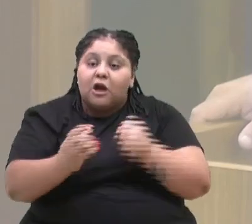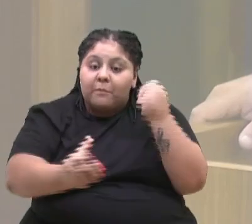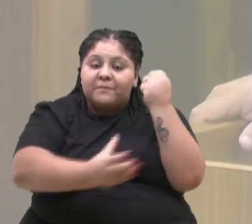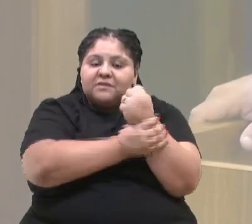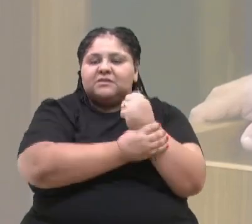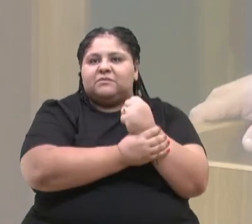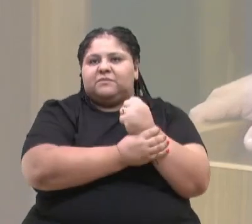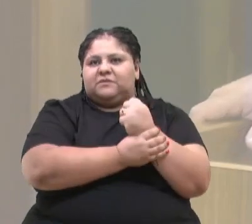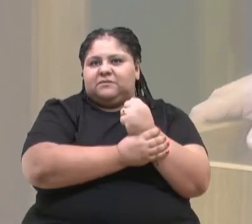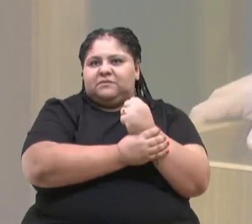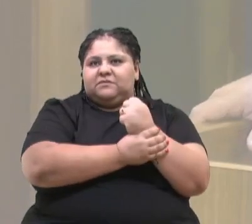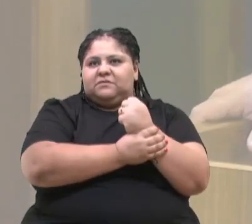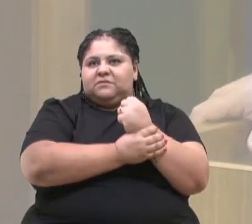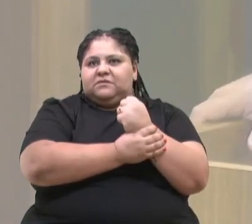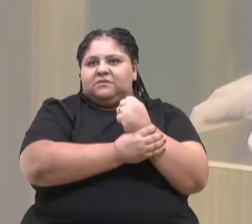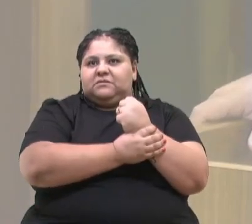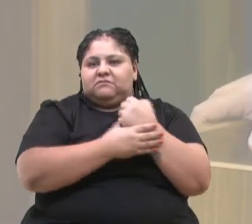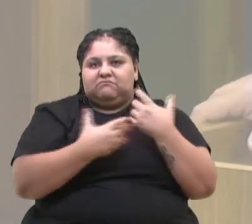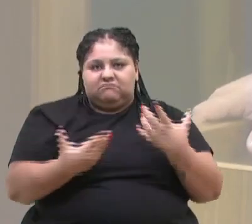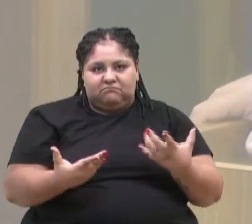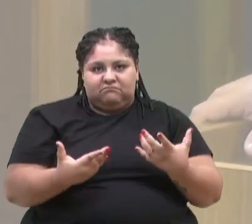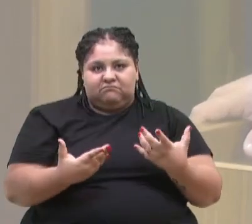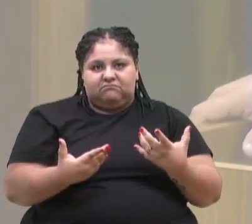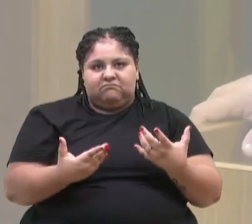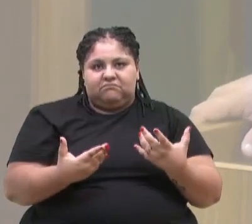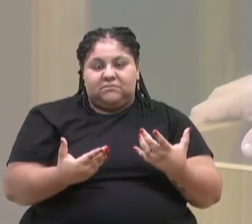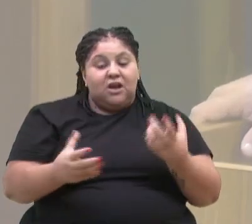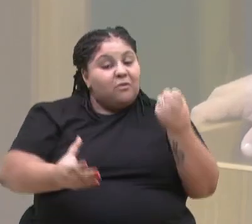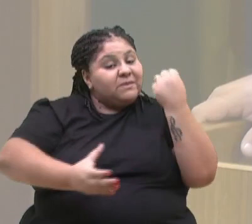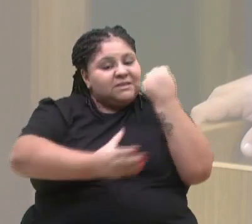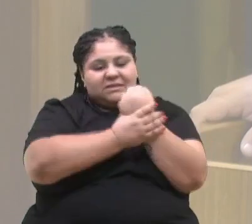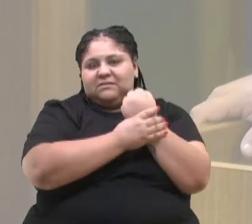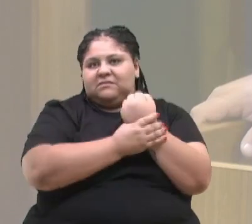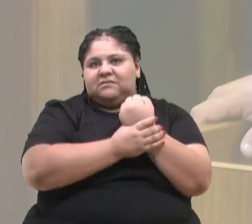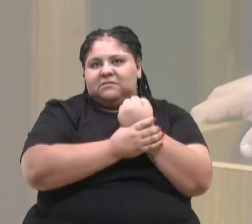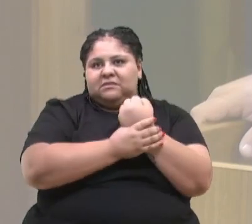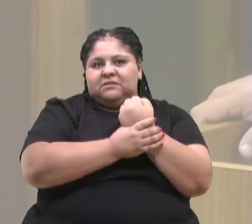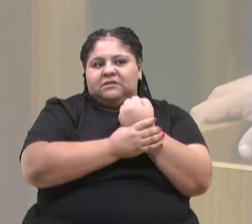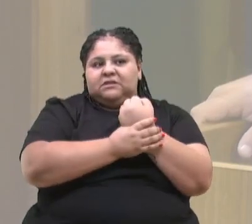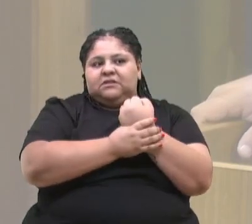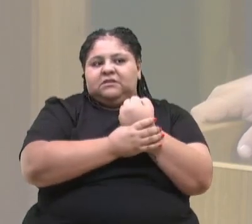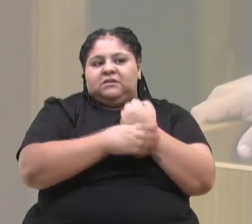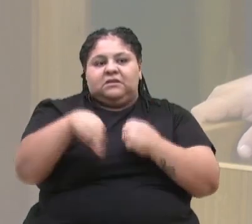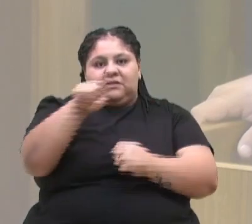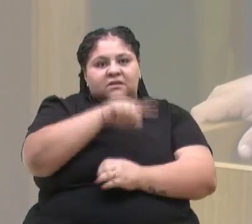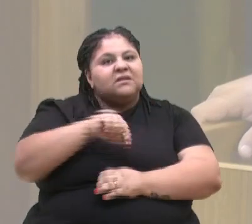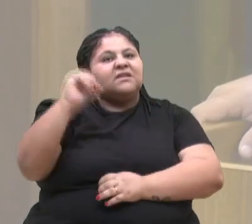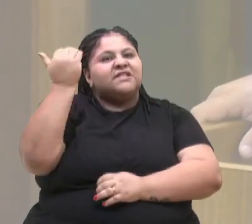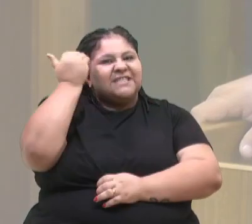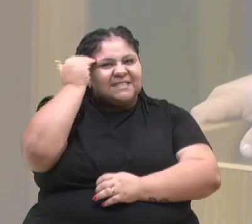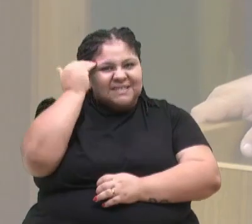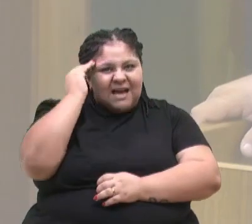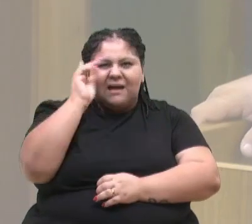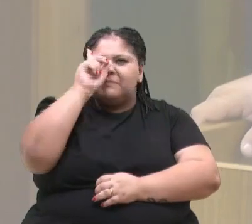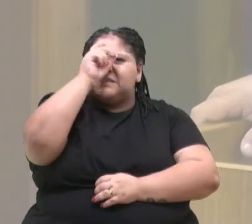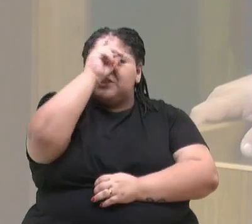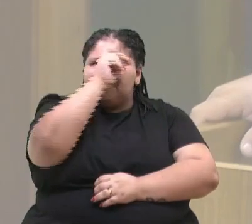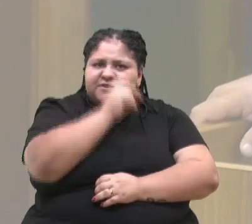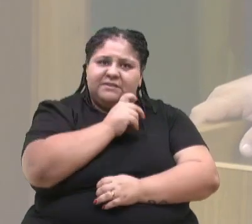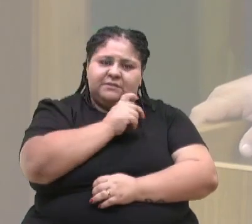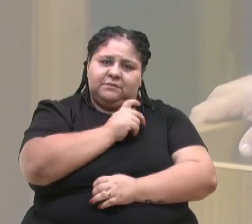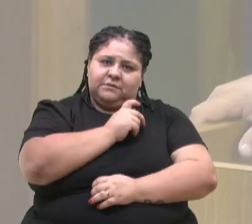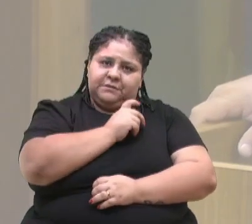uma lâmpada acesa na frente de casa. É uma segurança. Isso a gente sabe que fica difícil